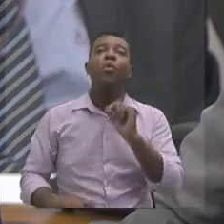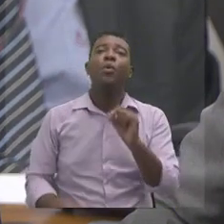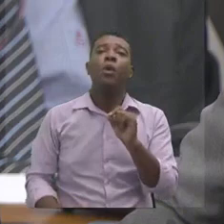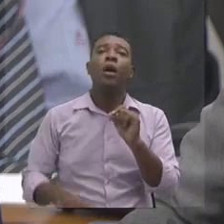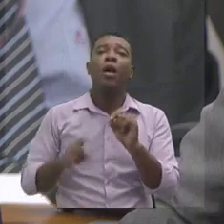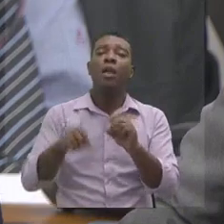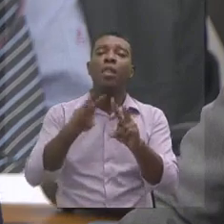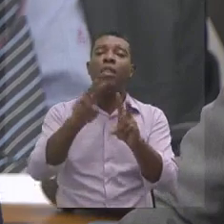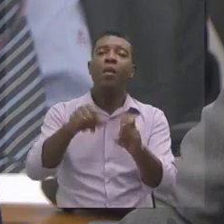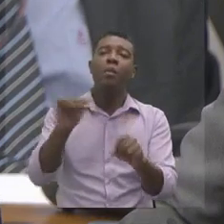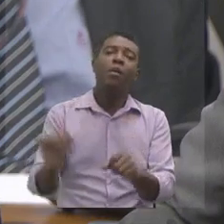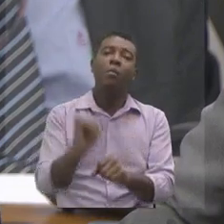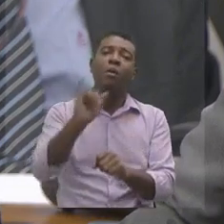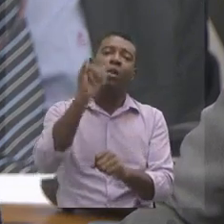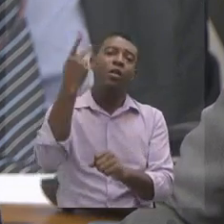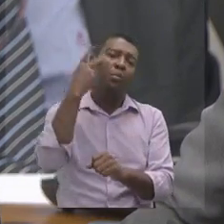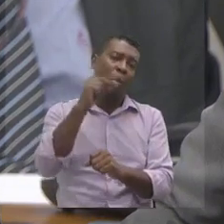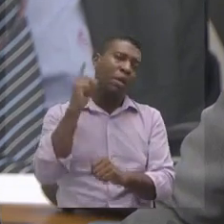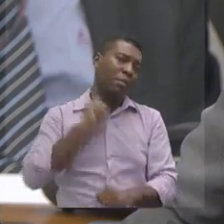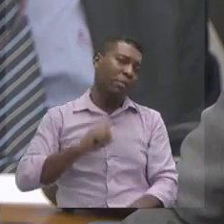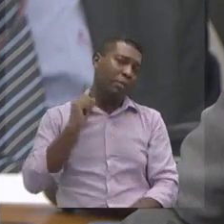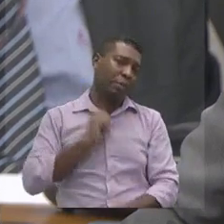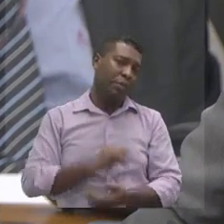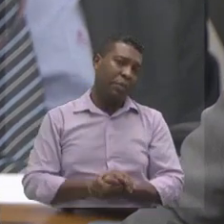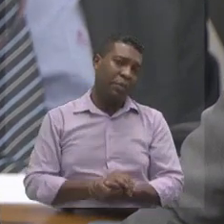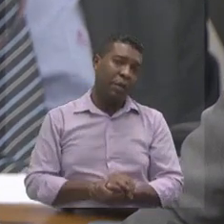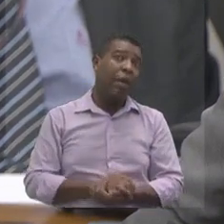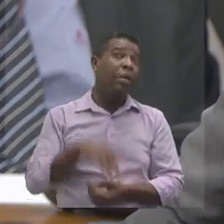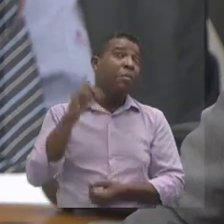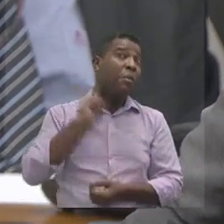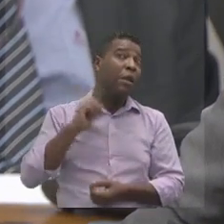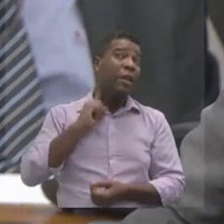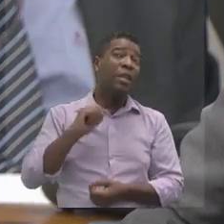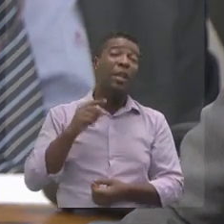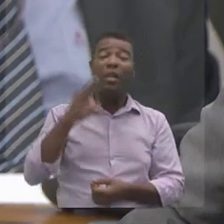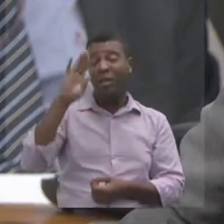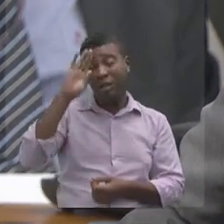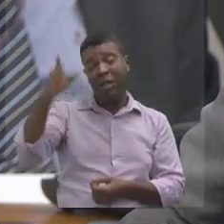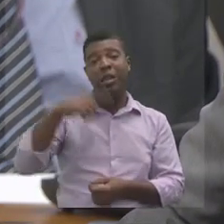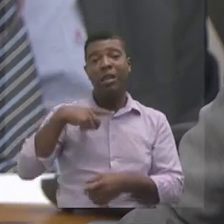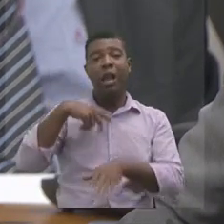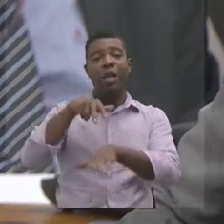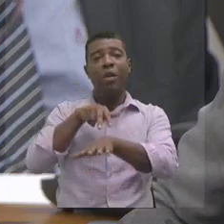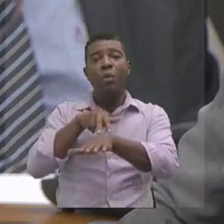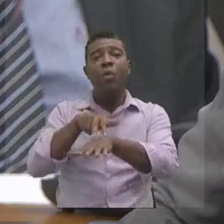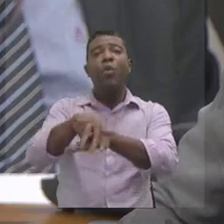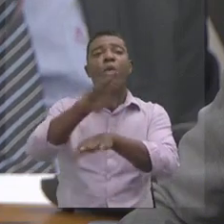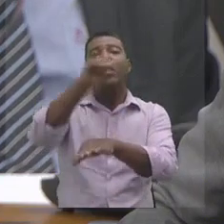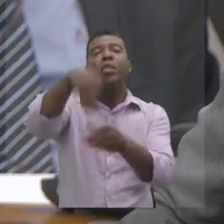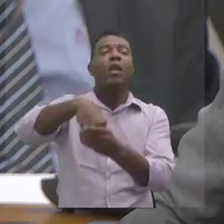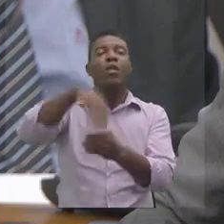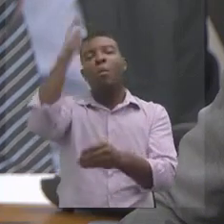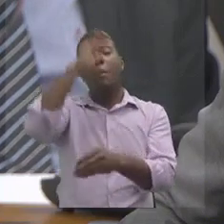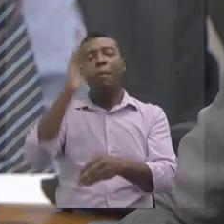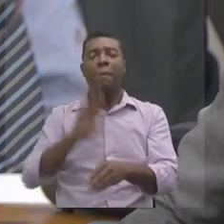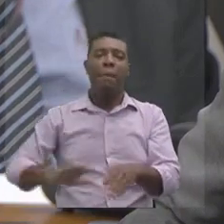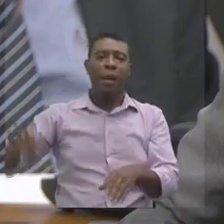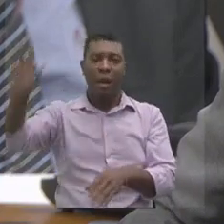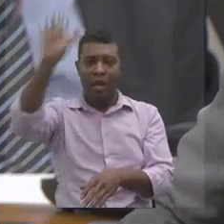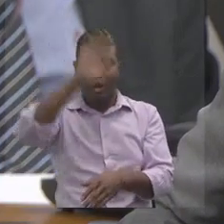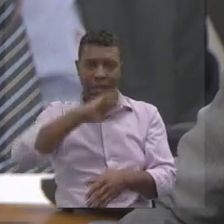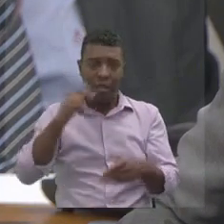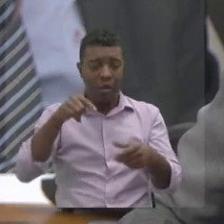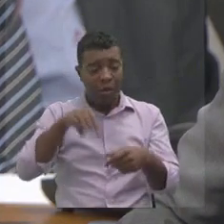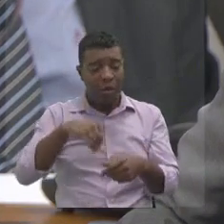fundamental para Minas Gerais Minas Gerais tem a maior malha Ferroviária do Brasil e nessas discussões em Brasília